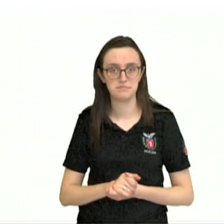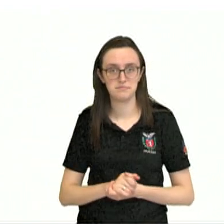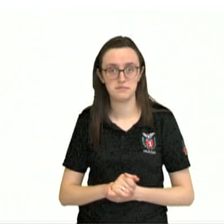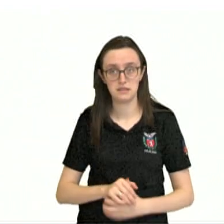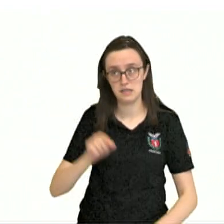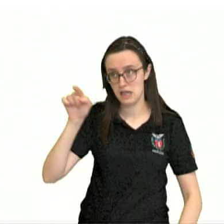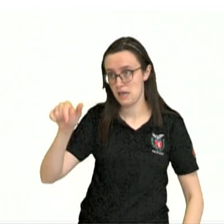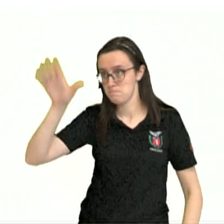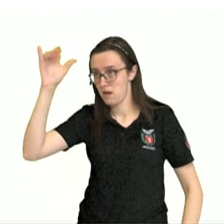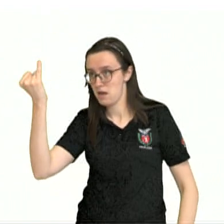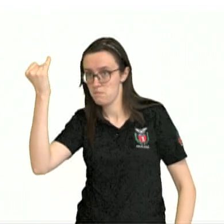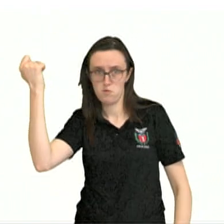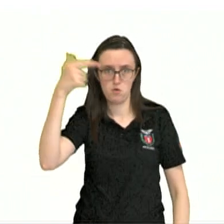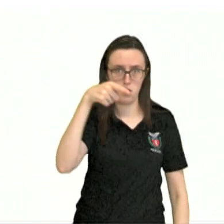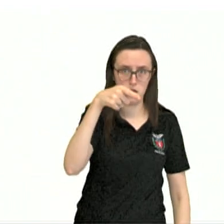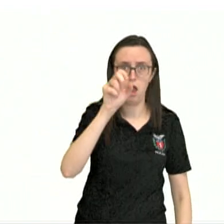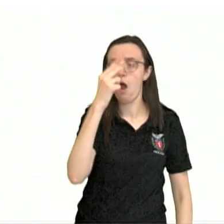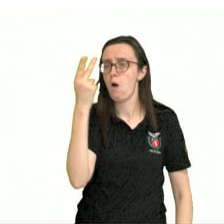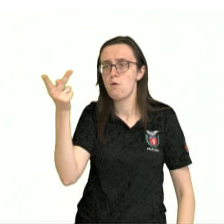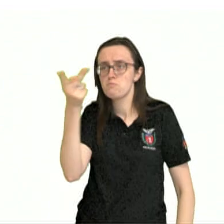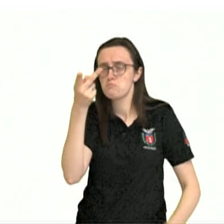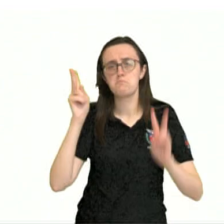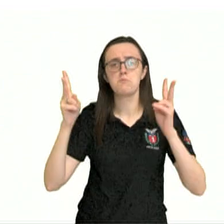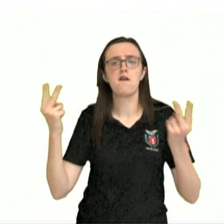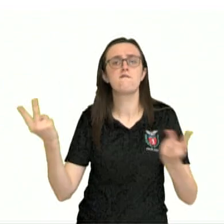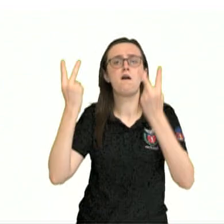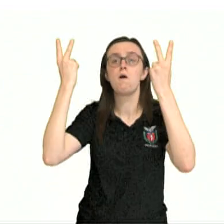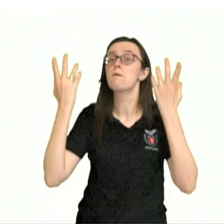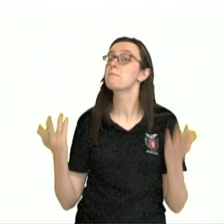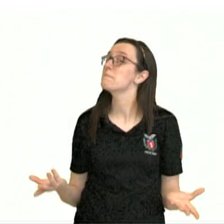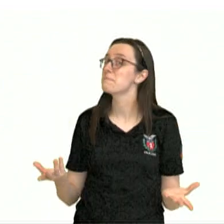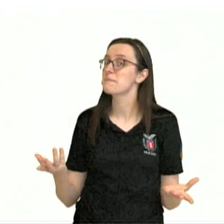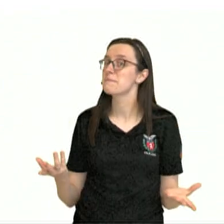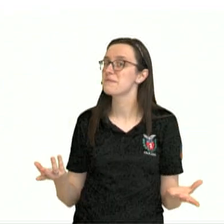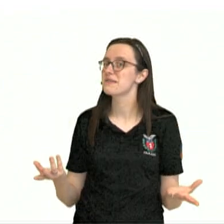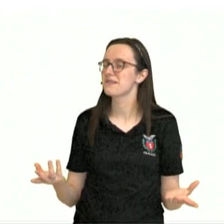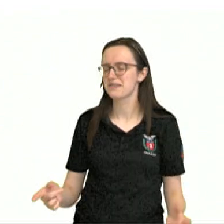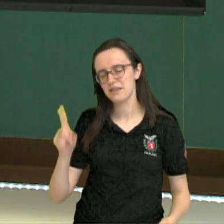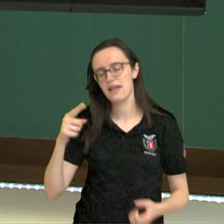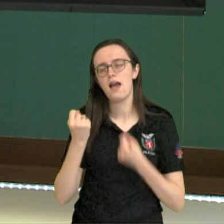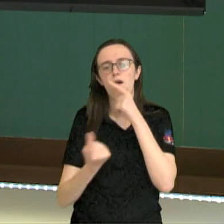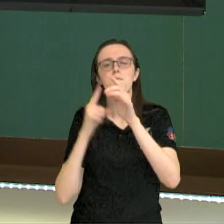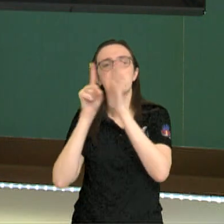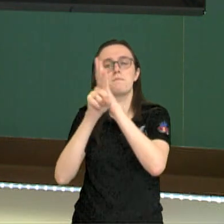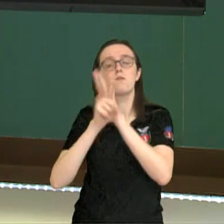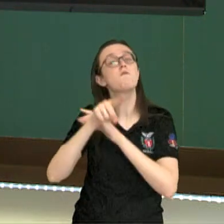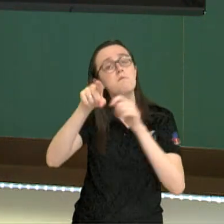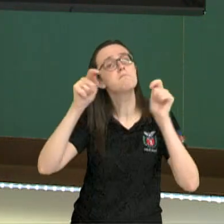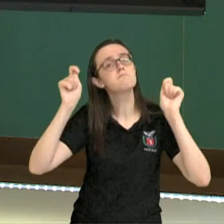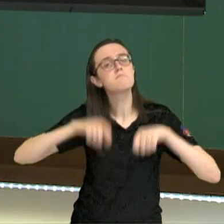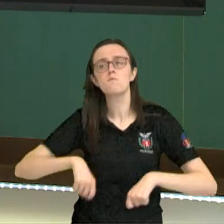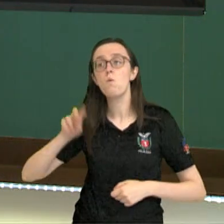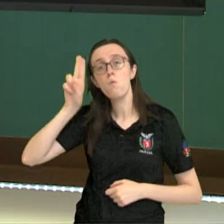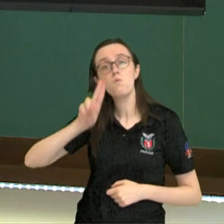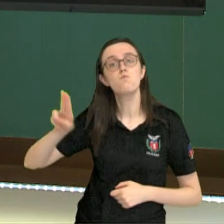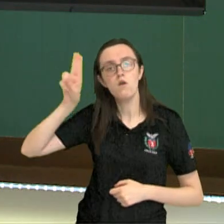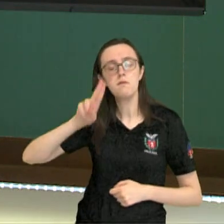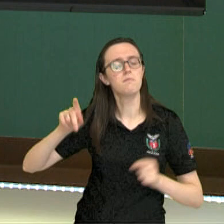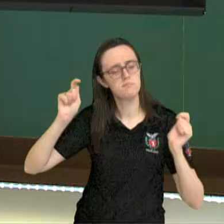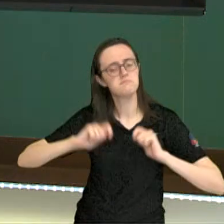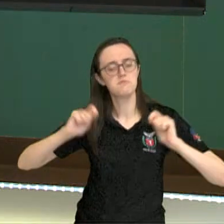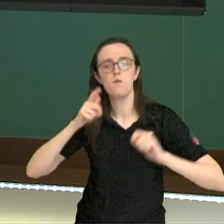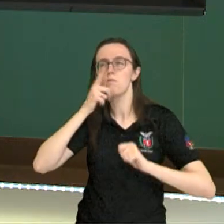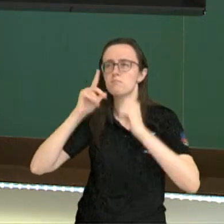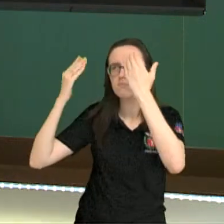mais importante que a outra ou são de igual valor? Essas são algumas perguntas que você pode utilizar